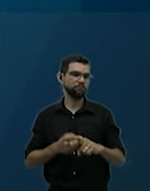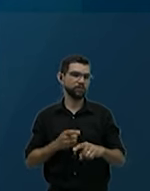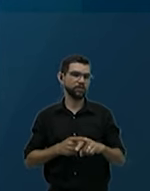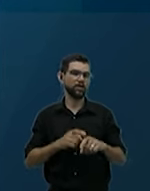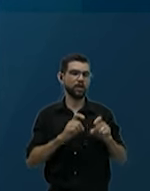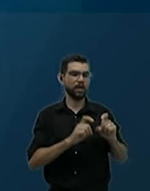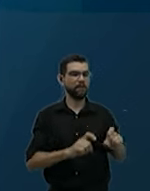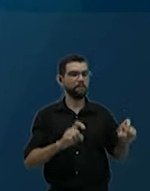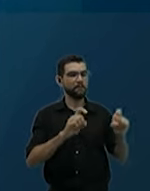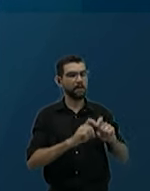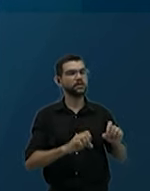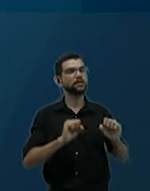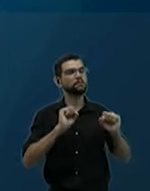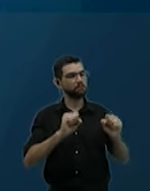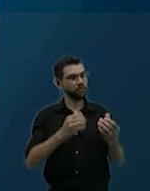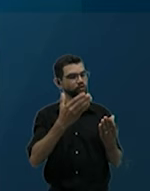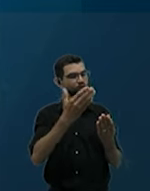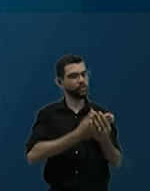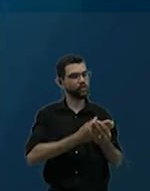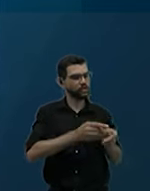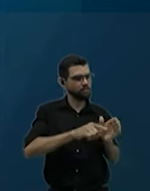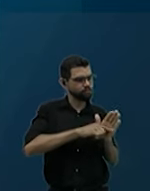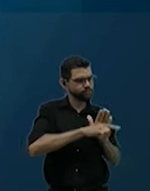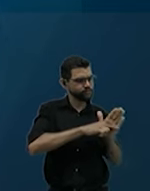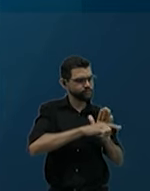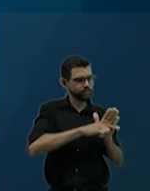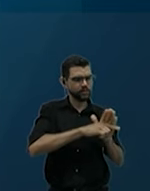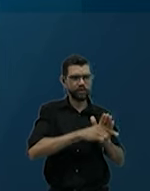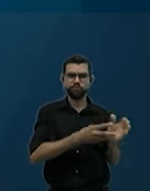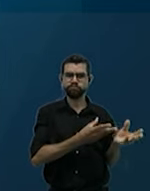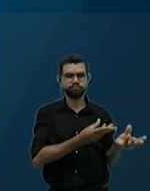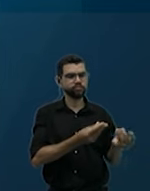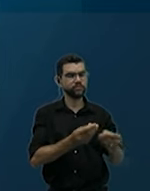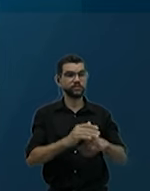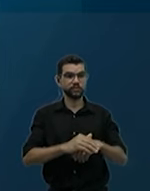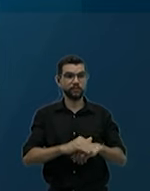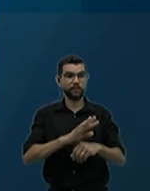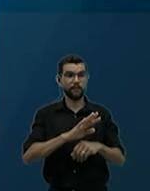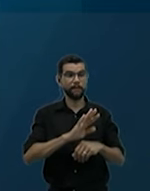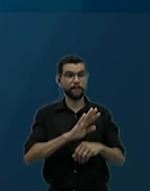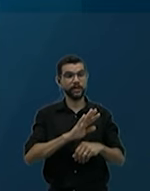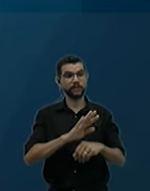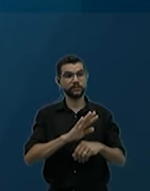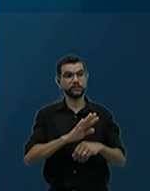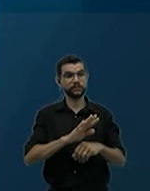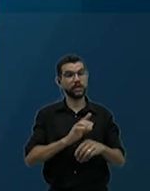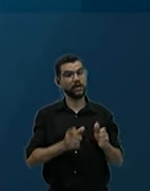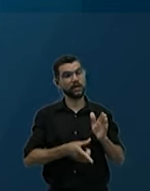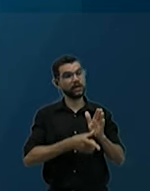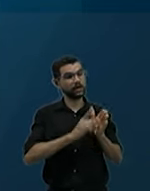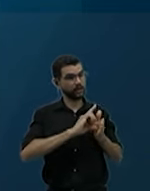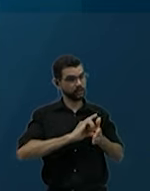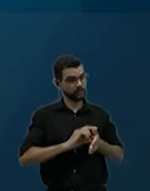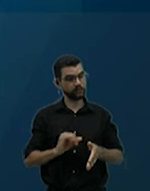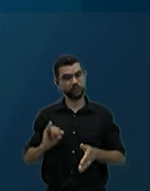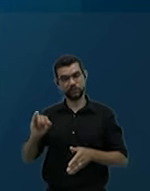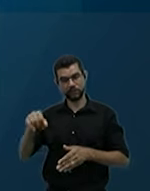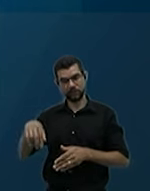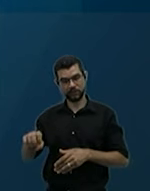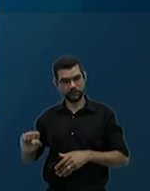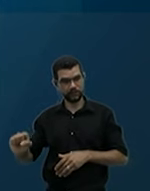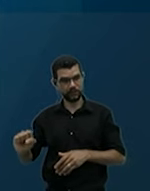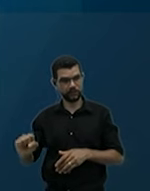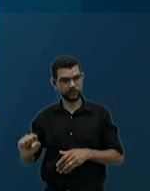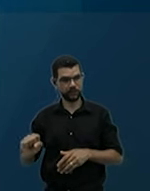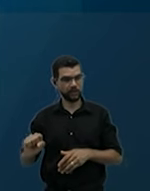inadequada. Porque, ao invés de indeferir, deveria ter uma carta de exigência. Deveria ter uma agência do INSS